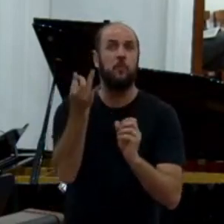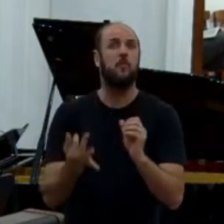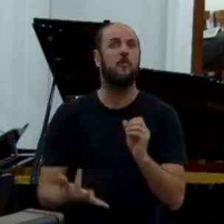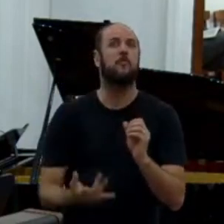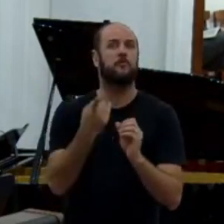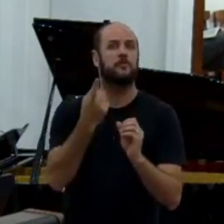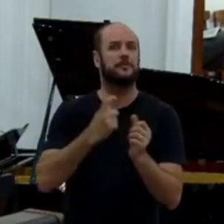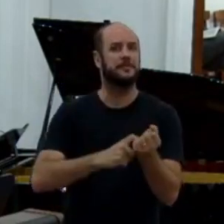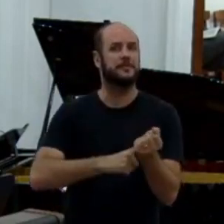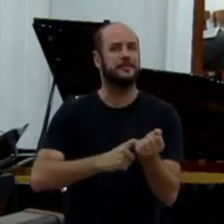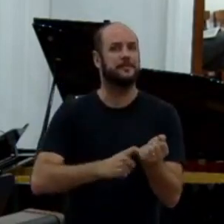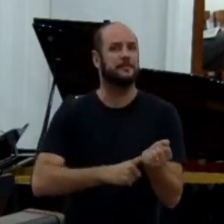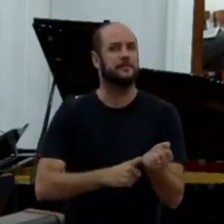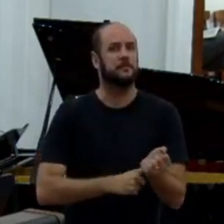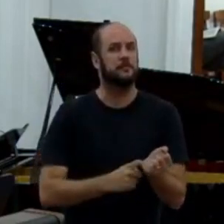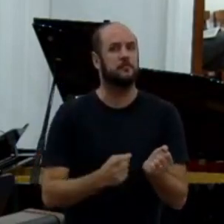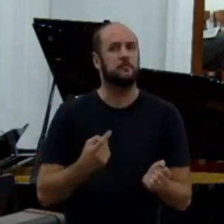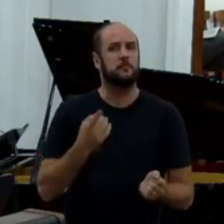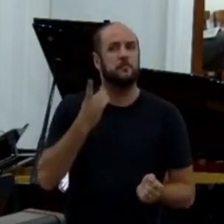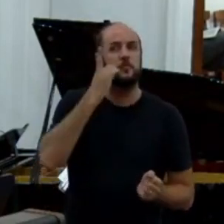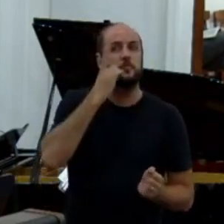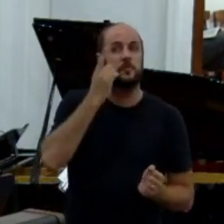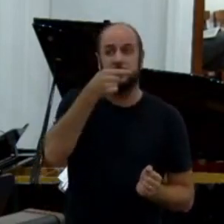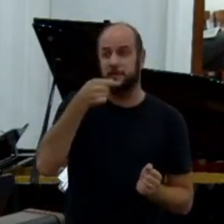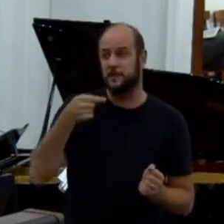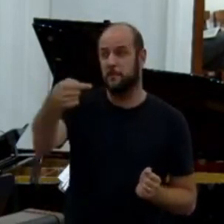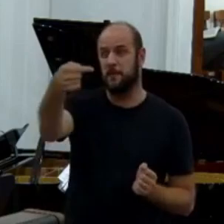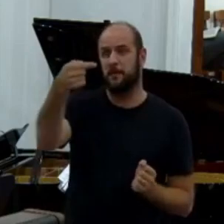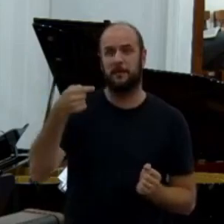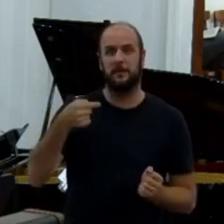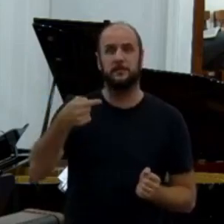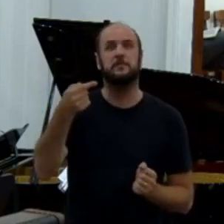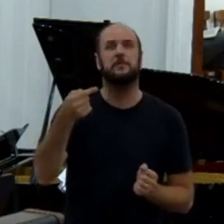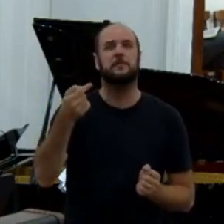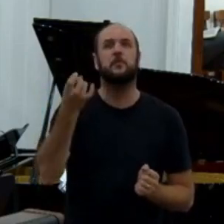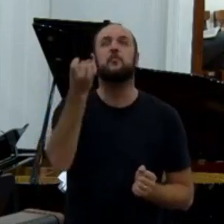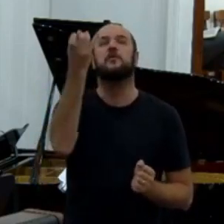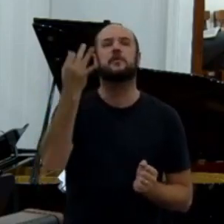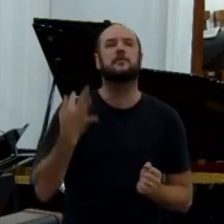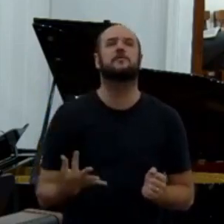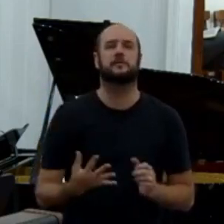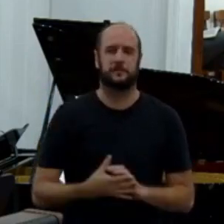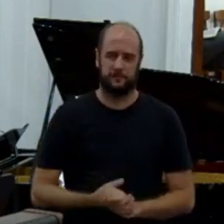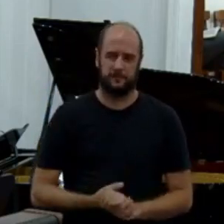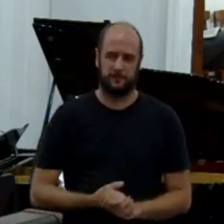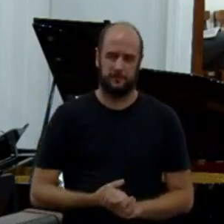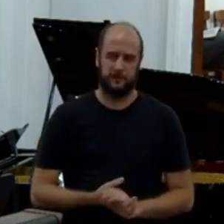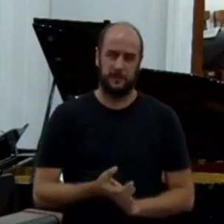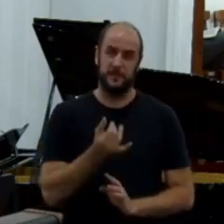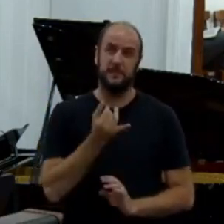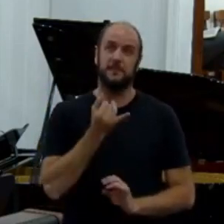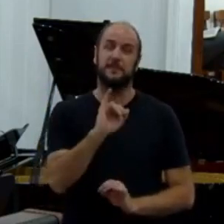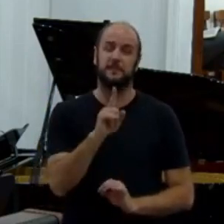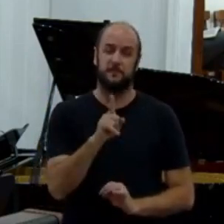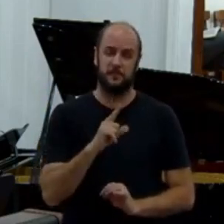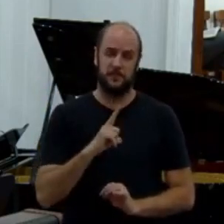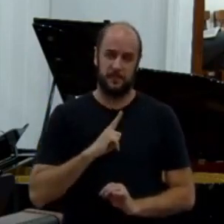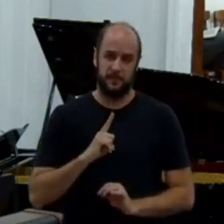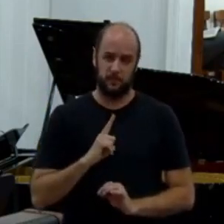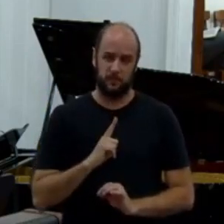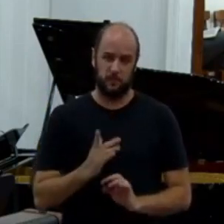vezes você fica irado ao longo de uma semana? Se você tivesse